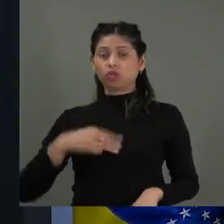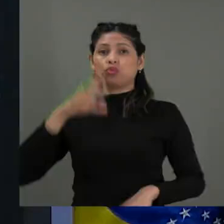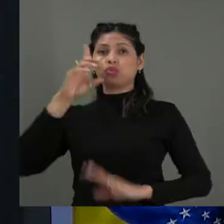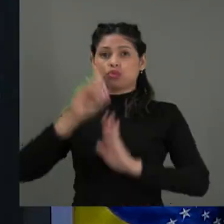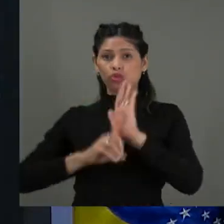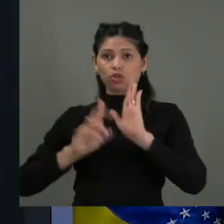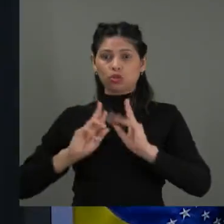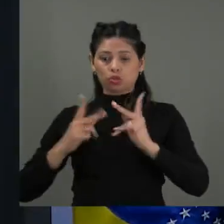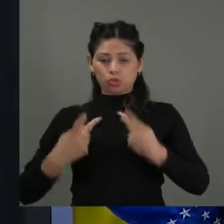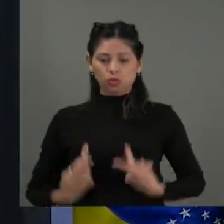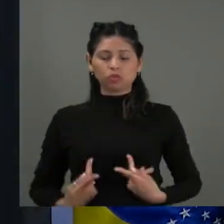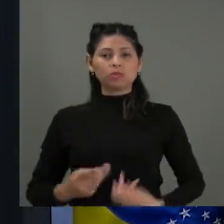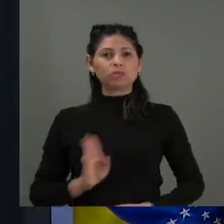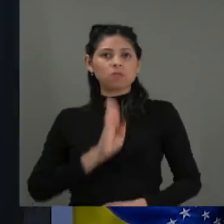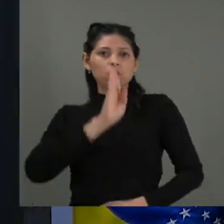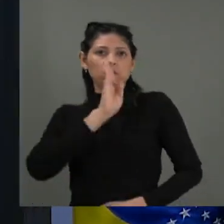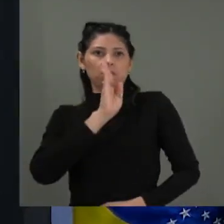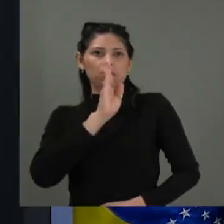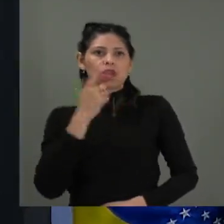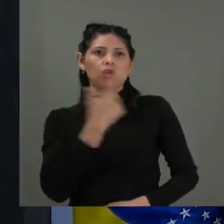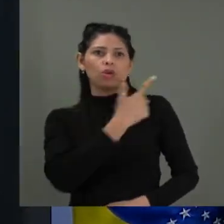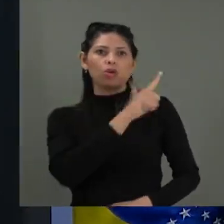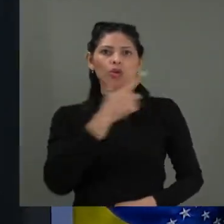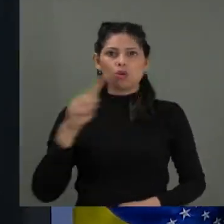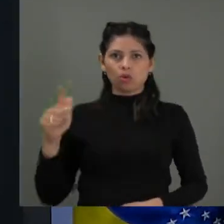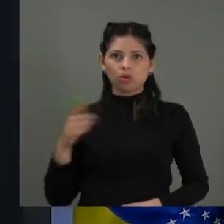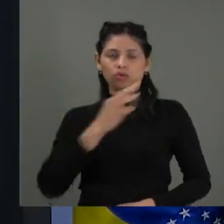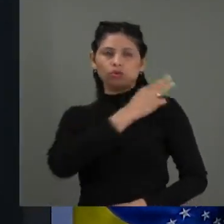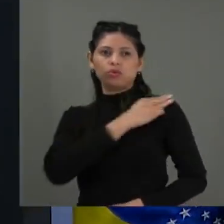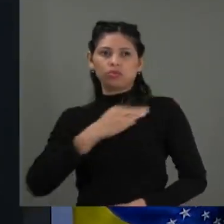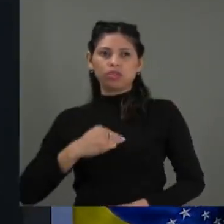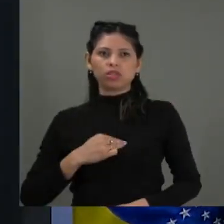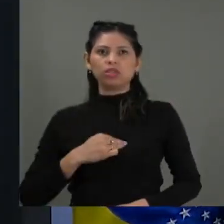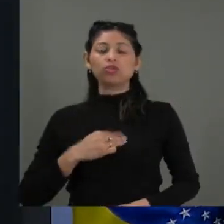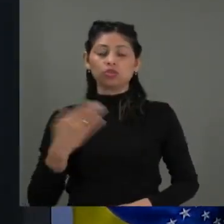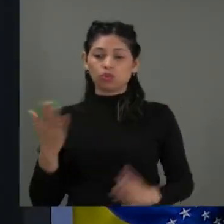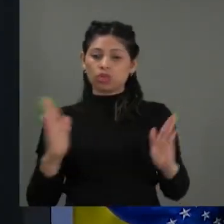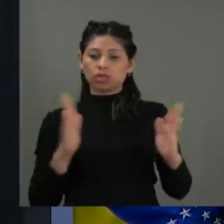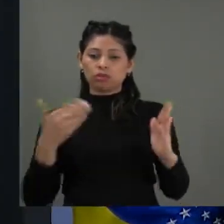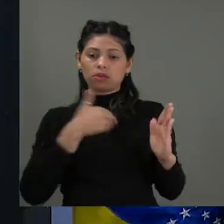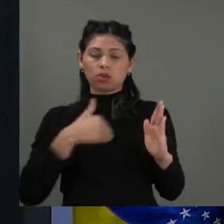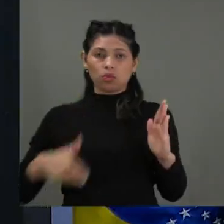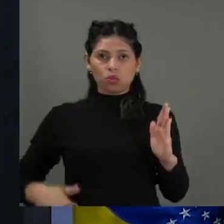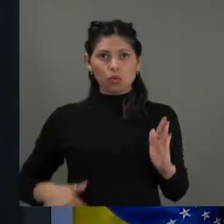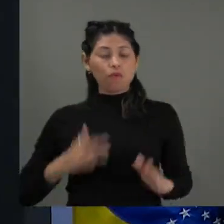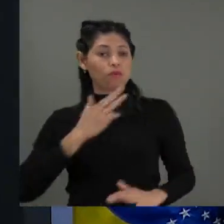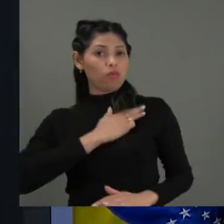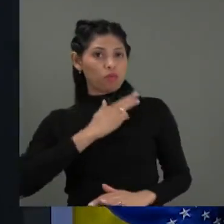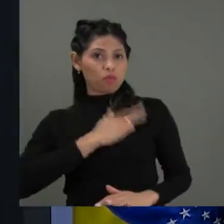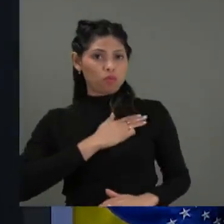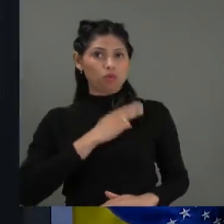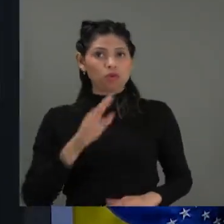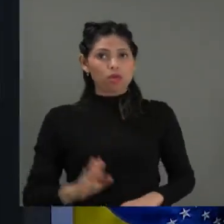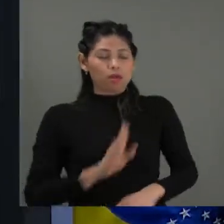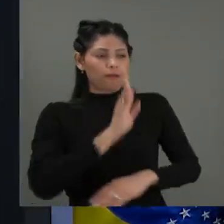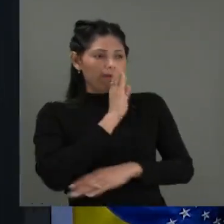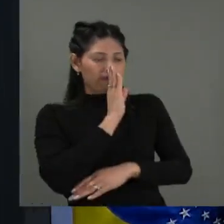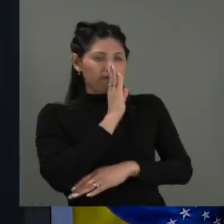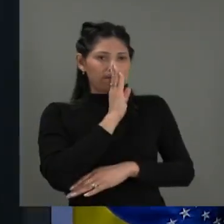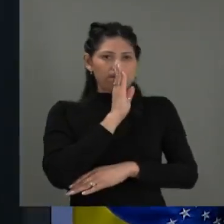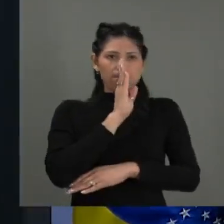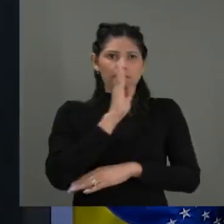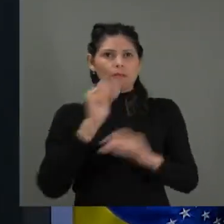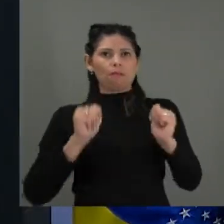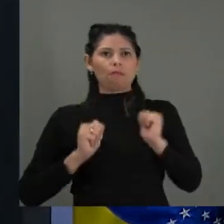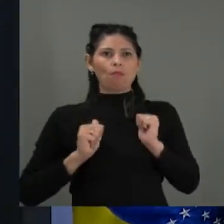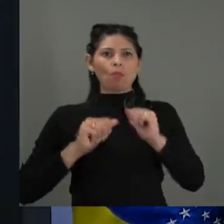ministros, enfim, desse governo que ficam querendo aí, com eufemismo, com relação a